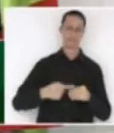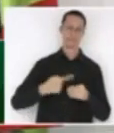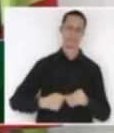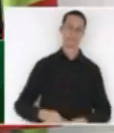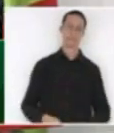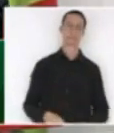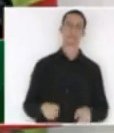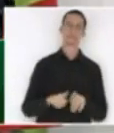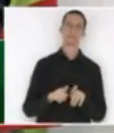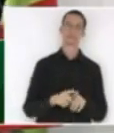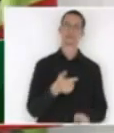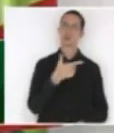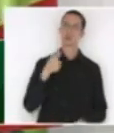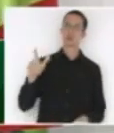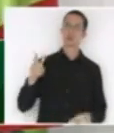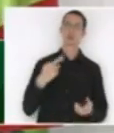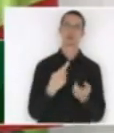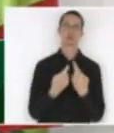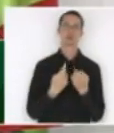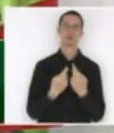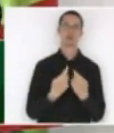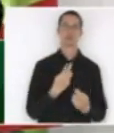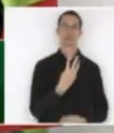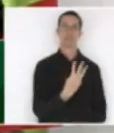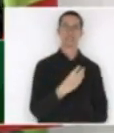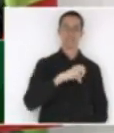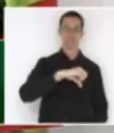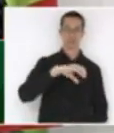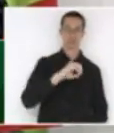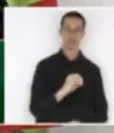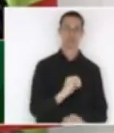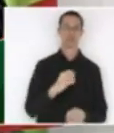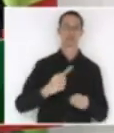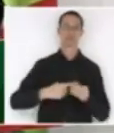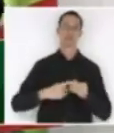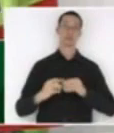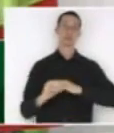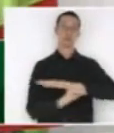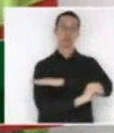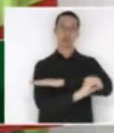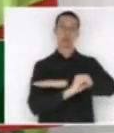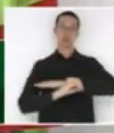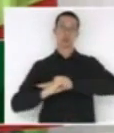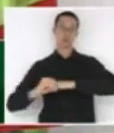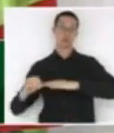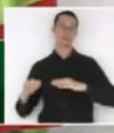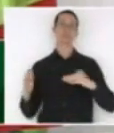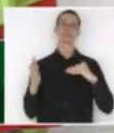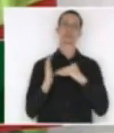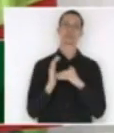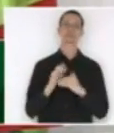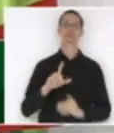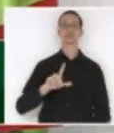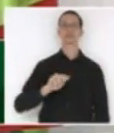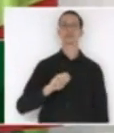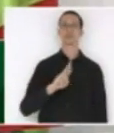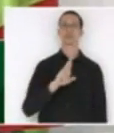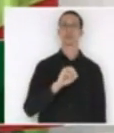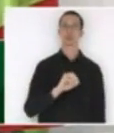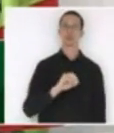é a 390, que liga Orleans a Lauro Miller, que também está numa situação